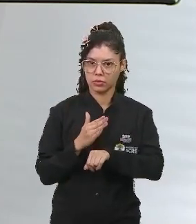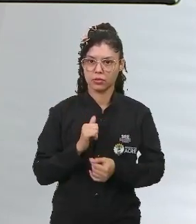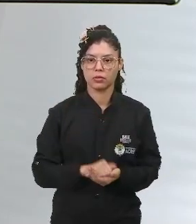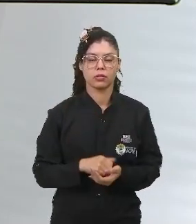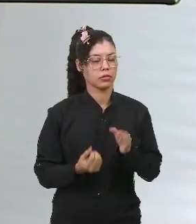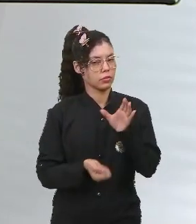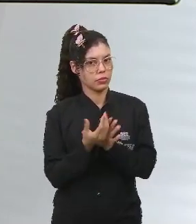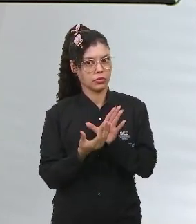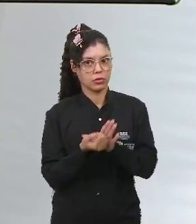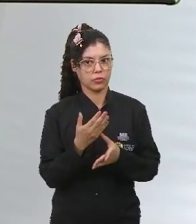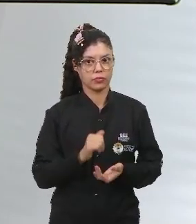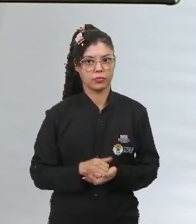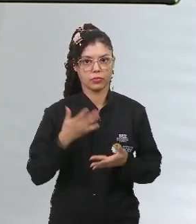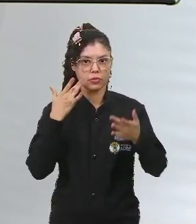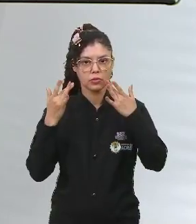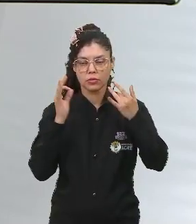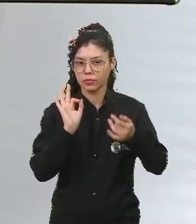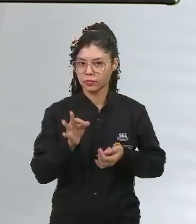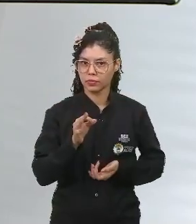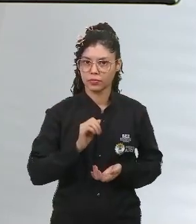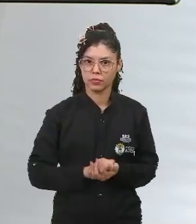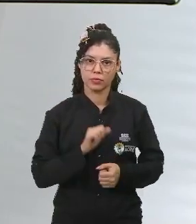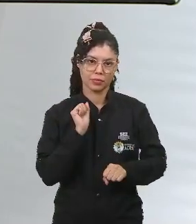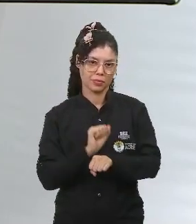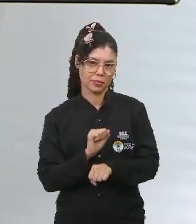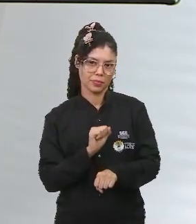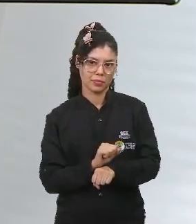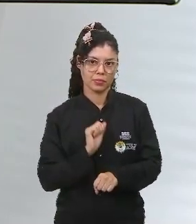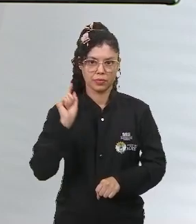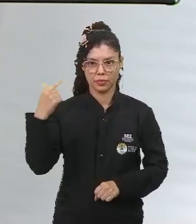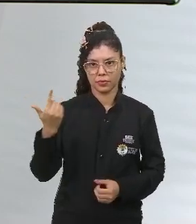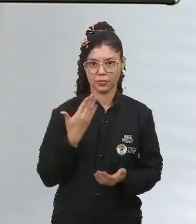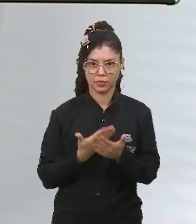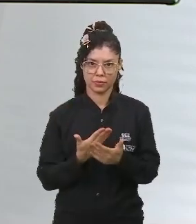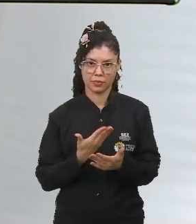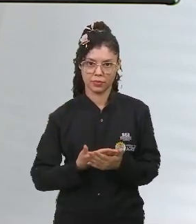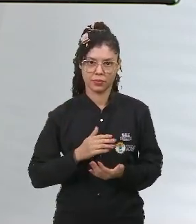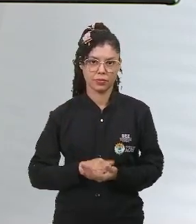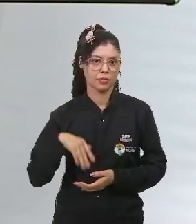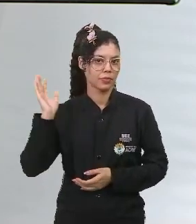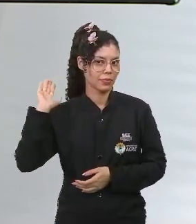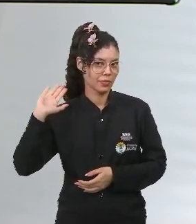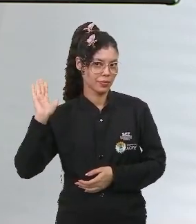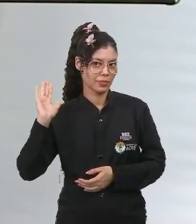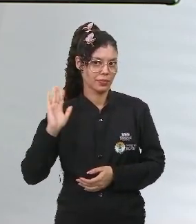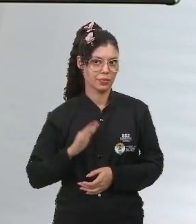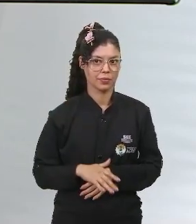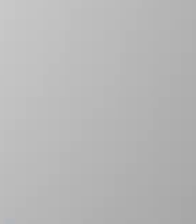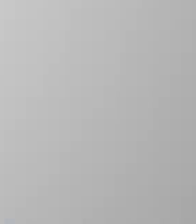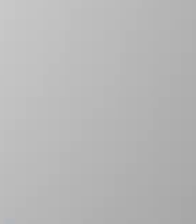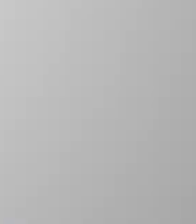dessa produção teatral, certo? Eu te espero aqui na próxima aula e até lá!